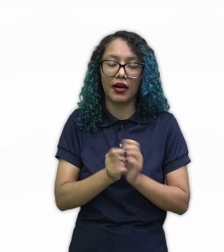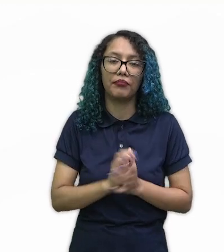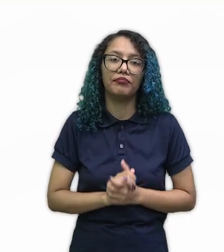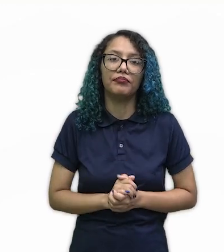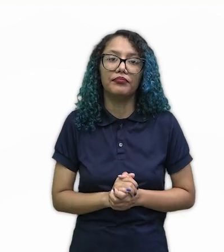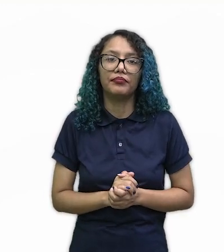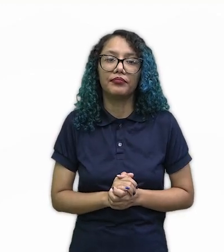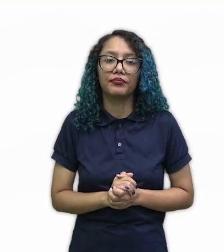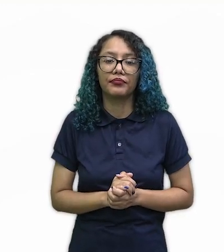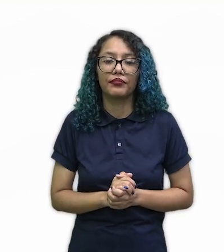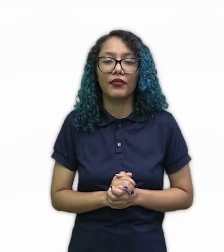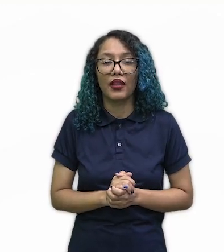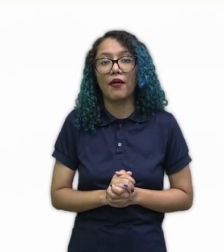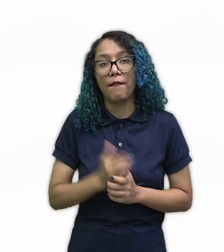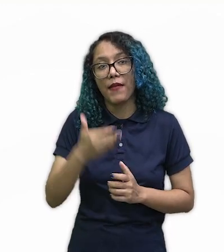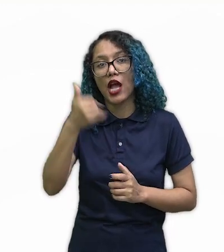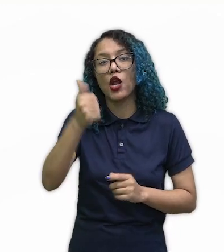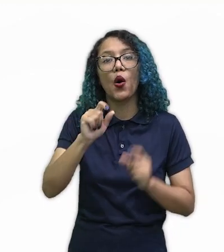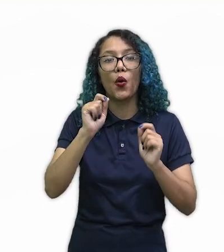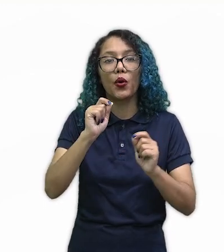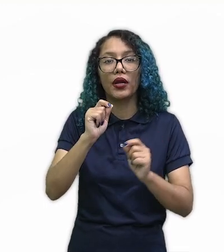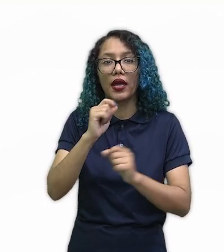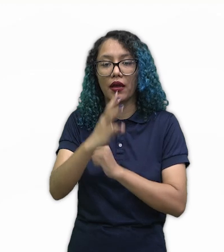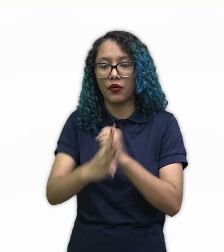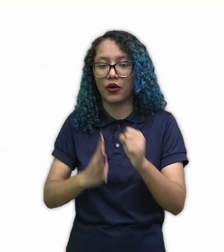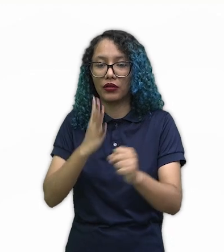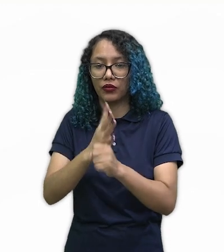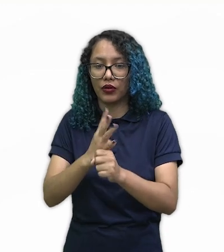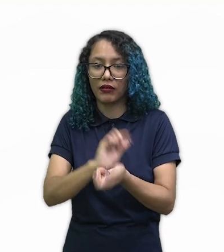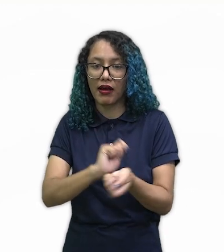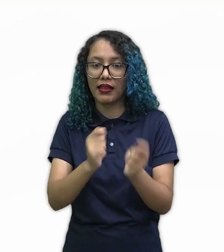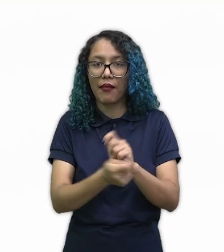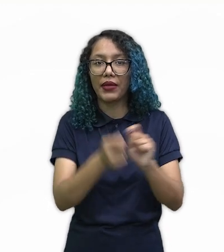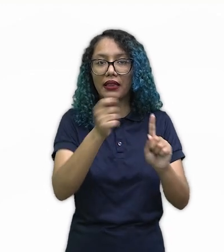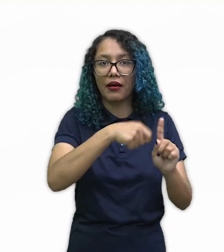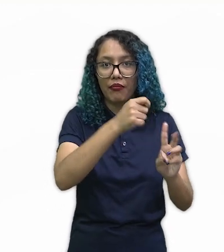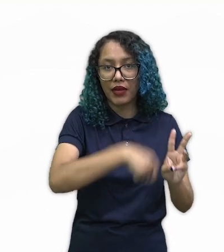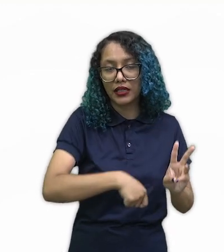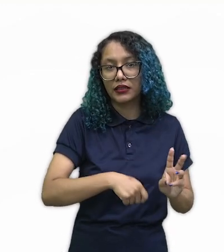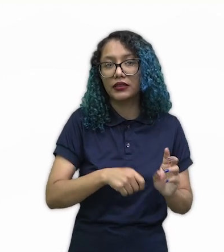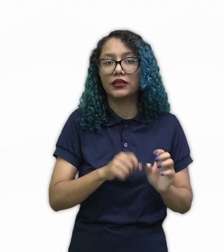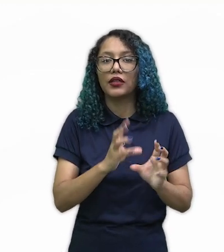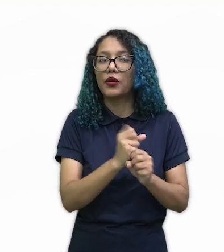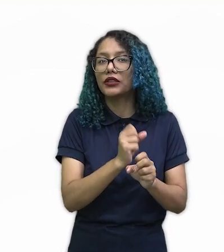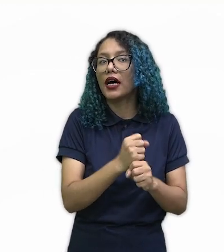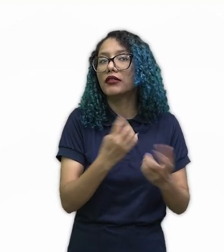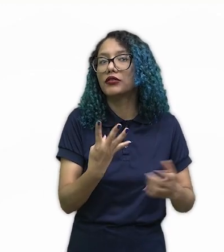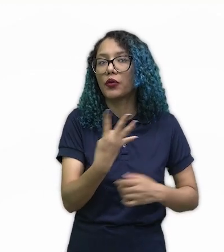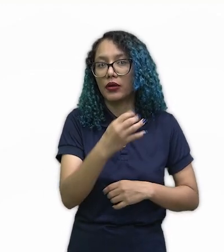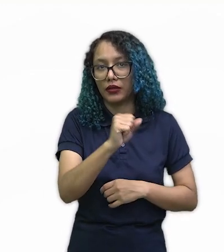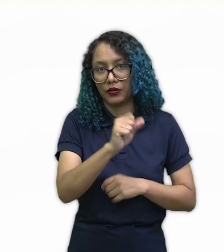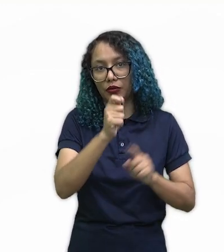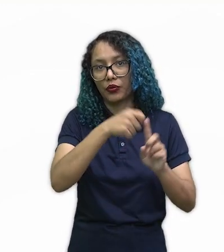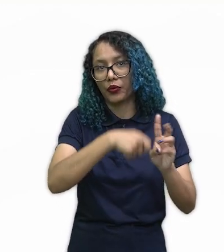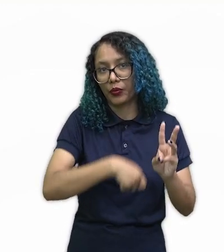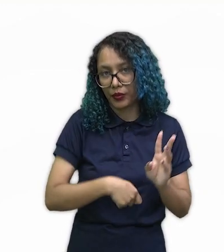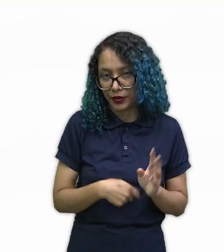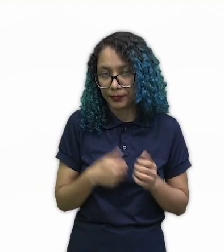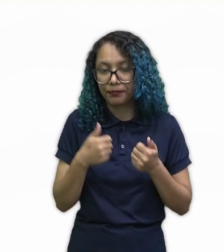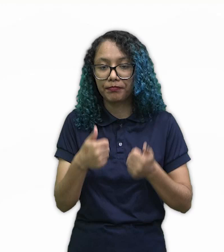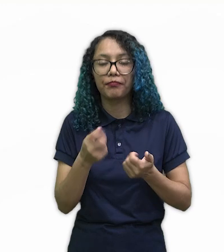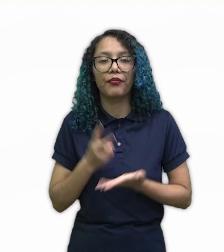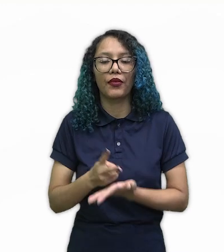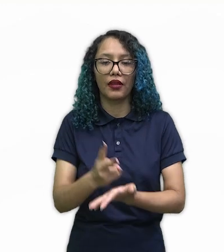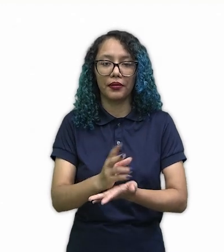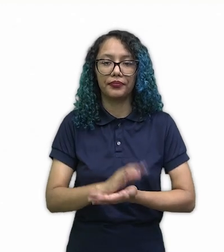você transformar os 4 anos em meses, o que daria 48 meses, tá bom? Ok, vamos seguir em